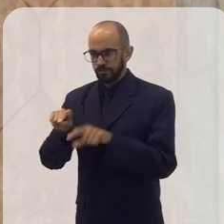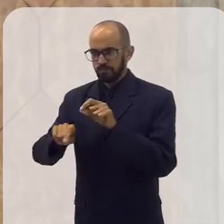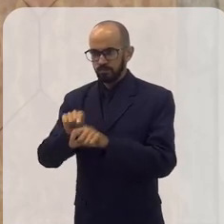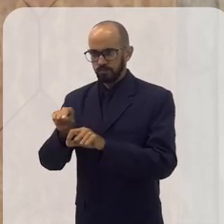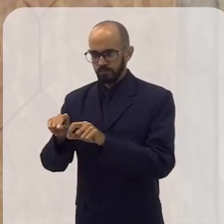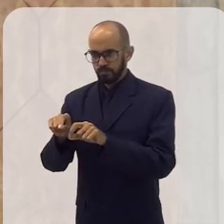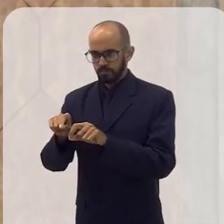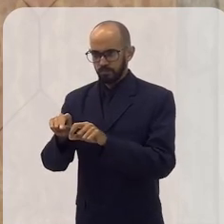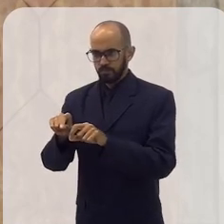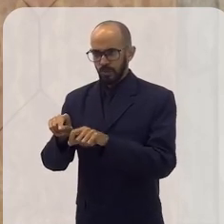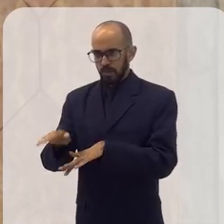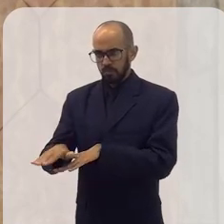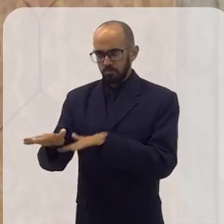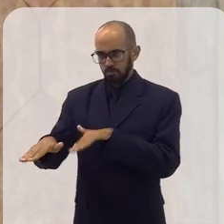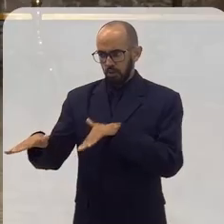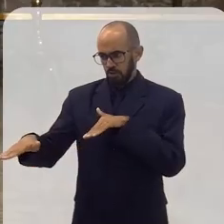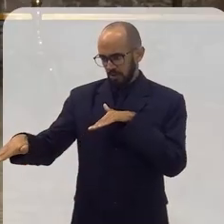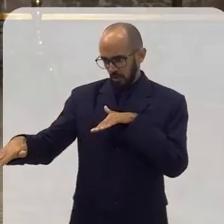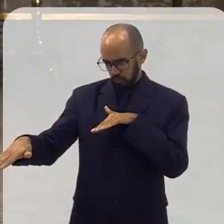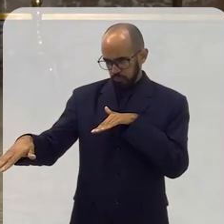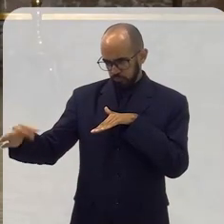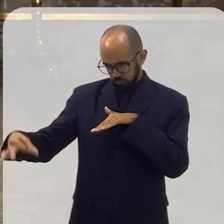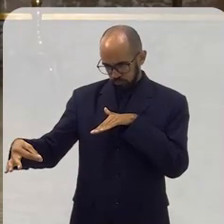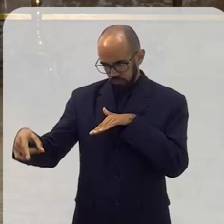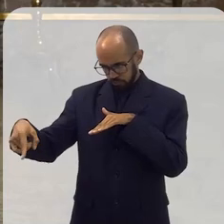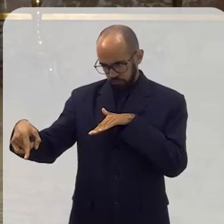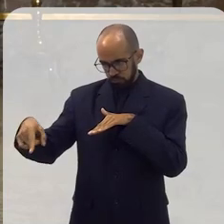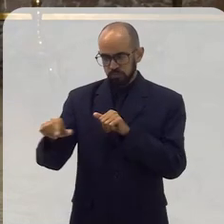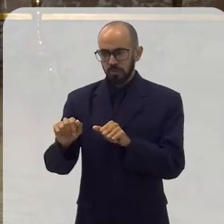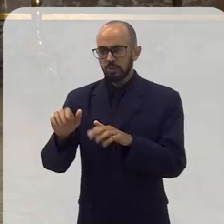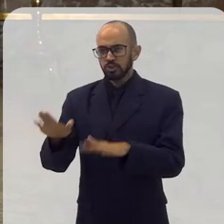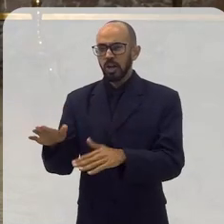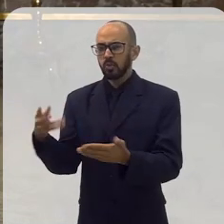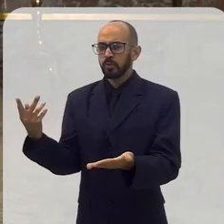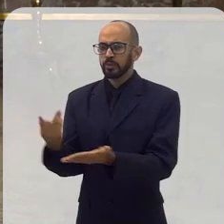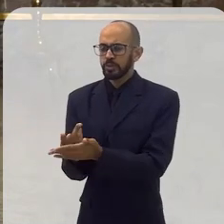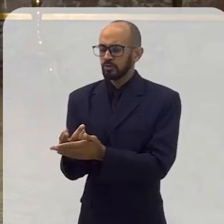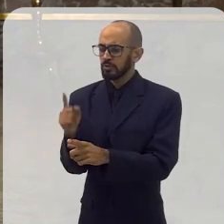Santa a sua procissão.